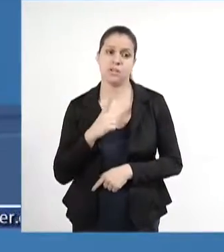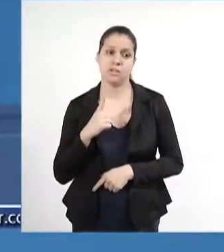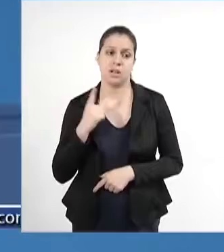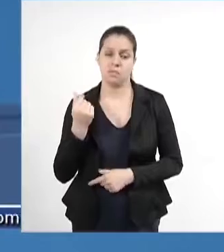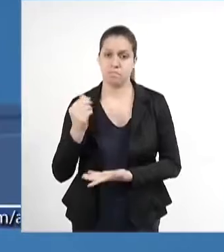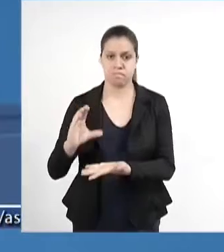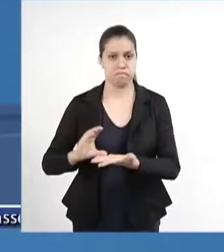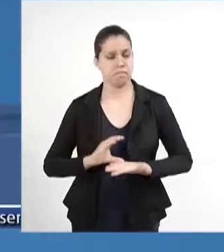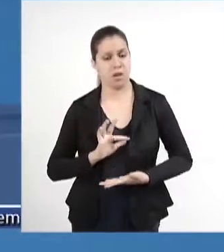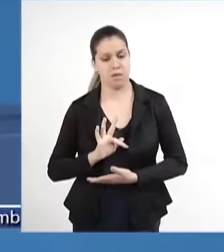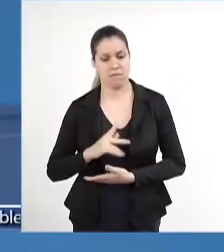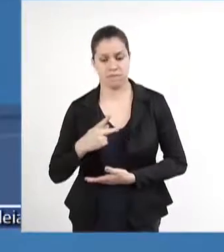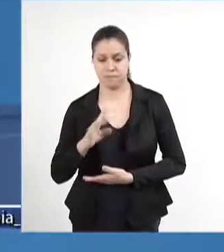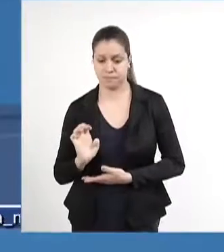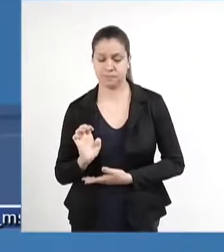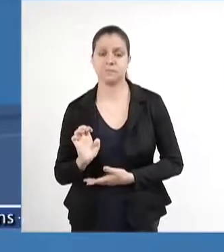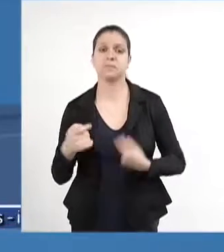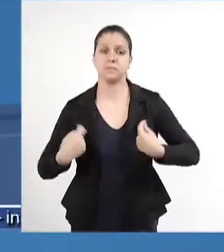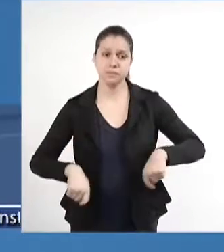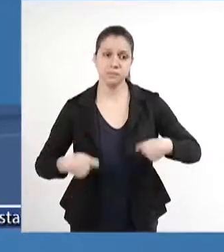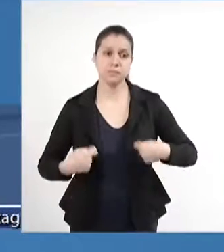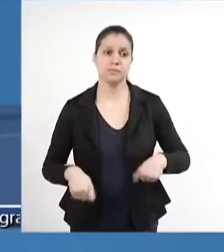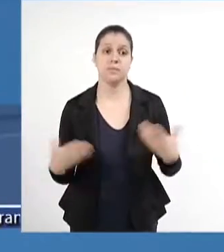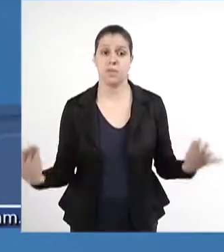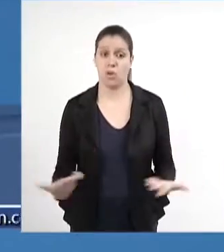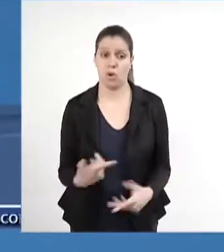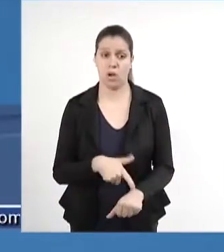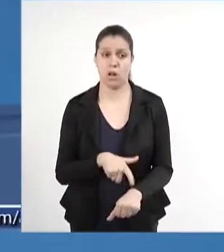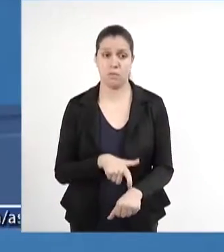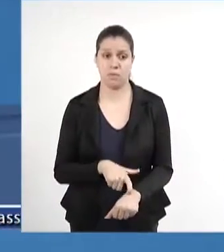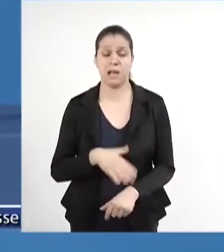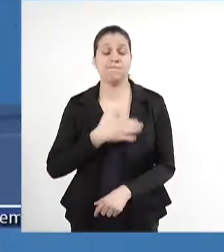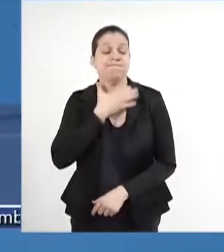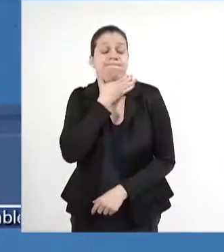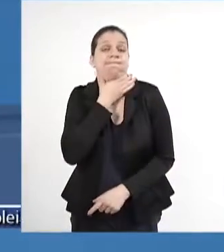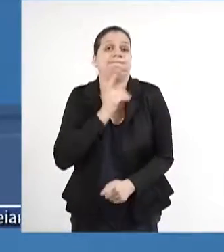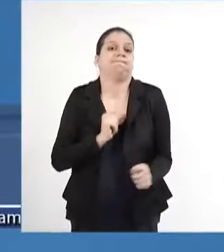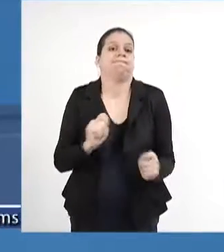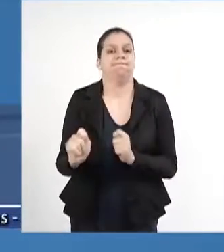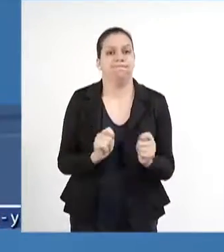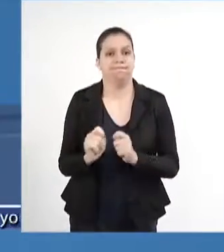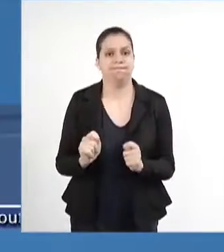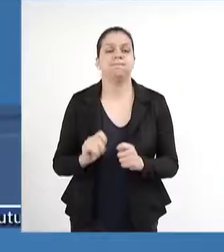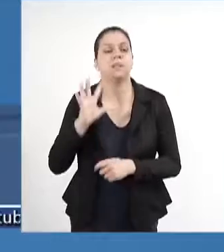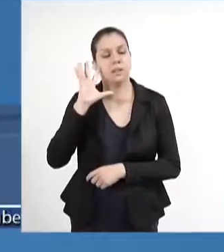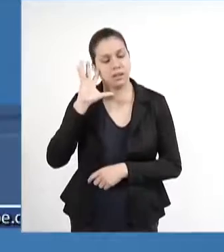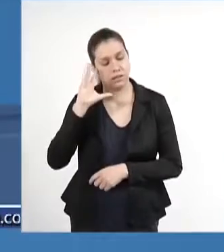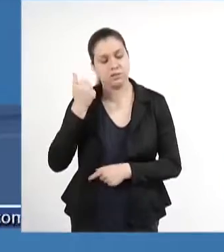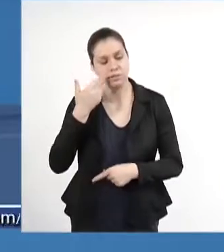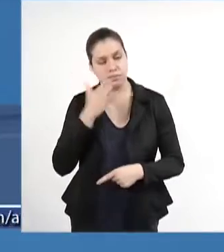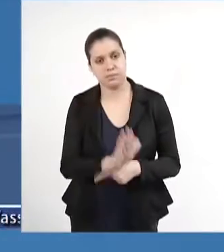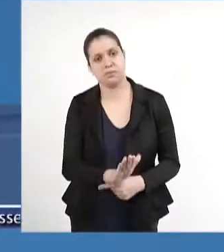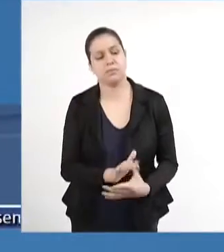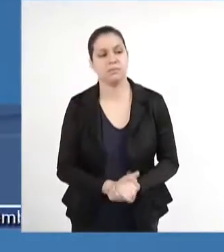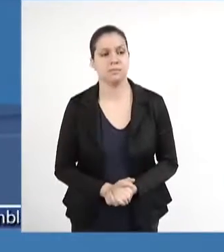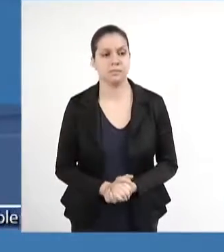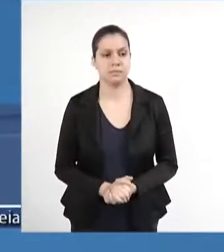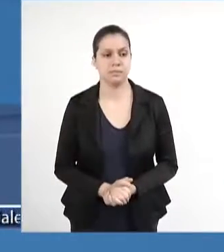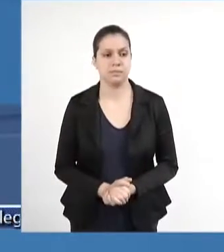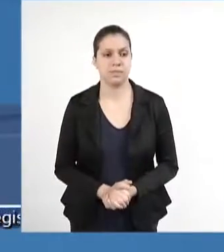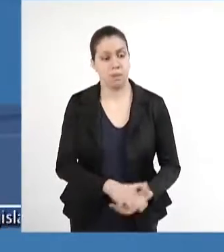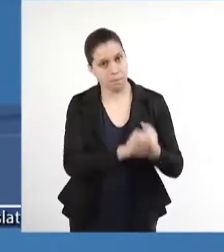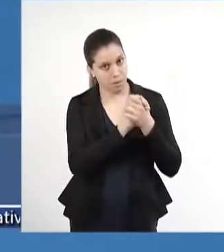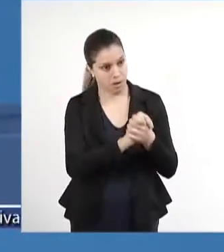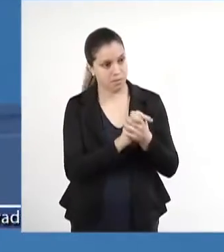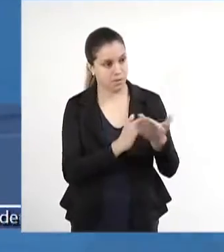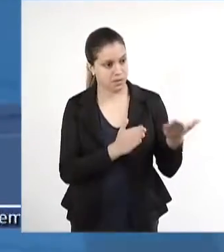FPE e que precisa agora, neste momento de crise financeira, ter uma solução para essa questão. Então, parabéns,